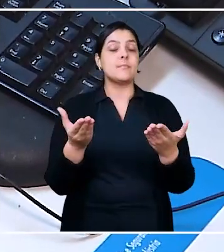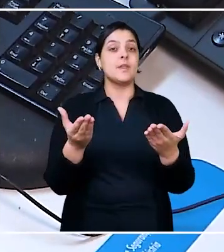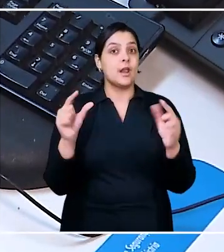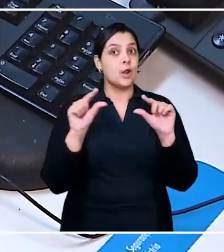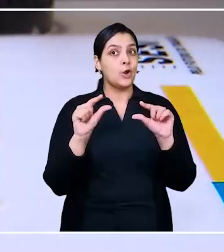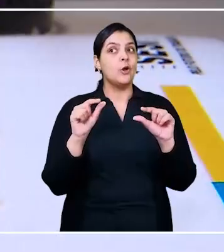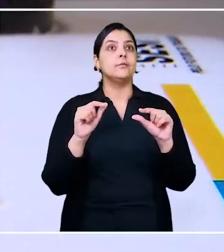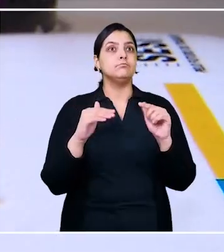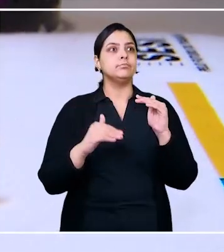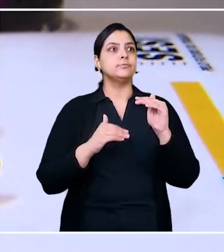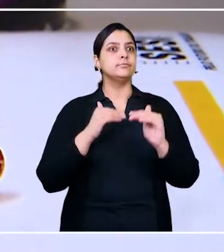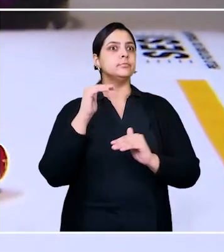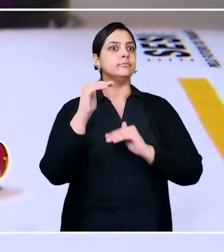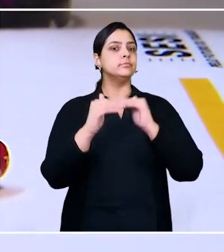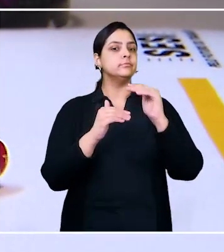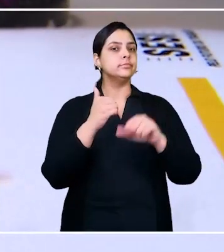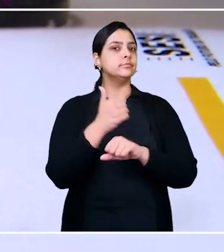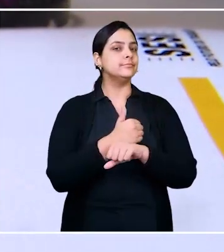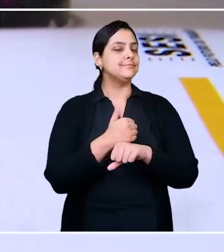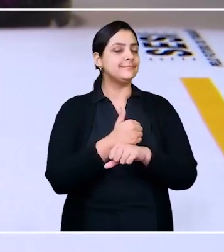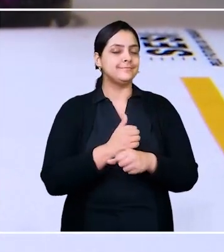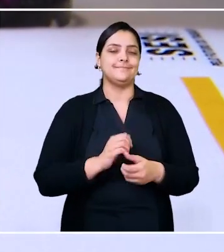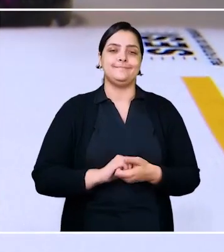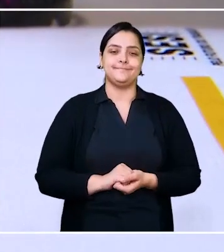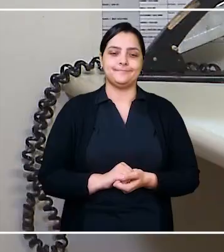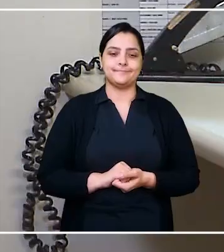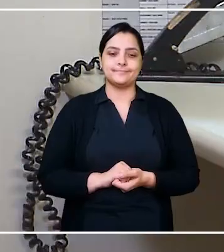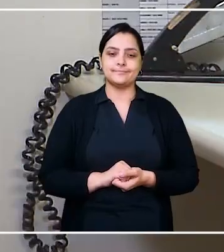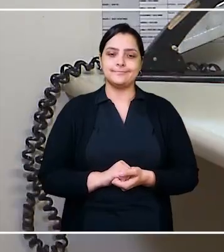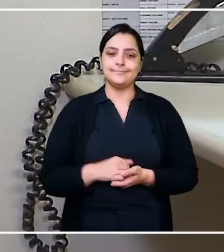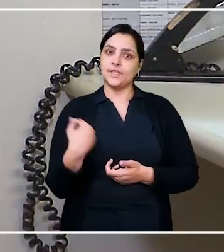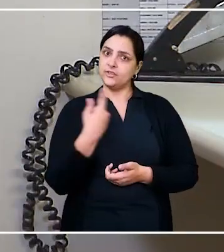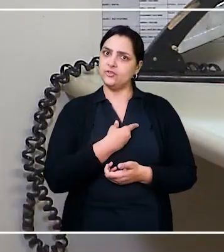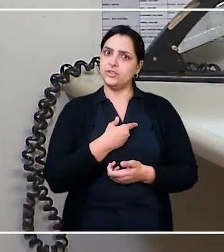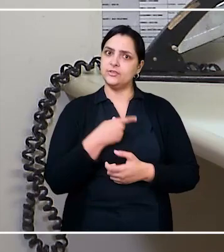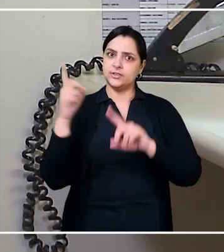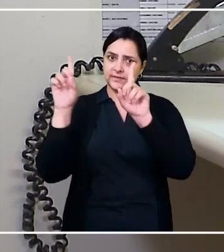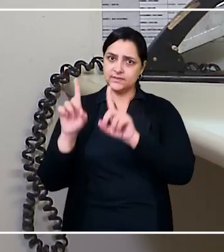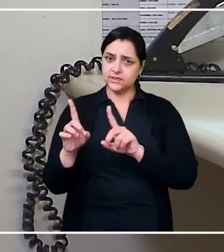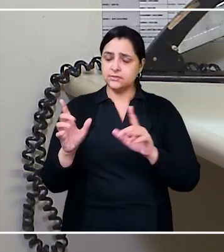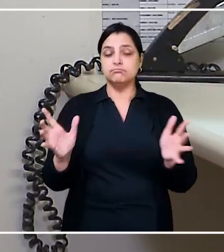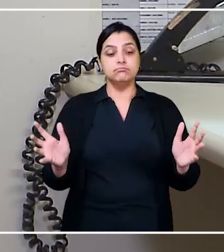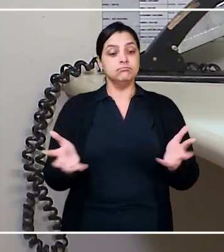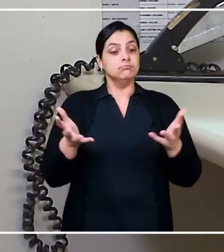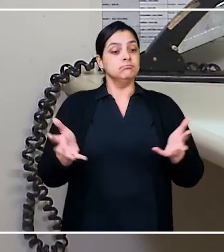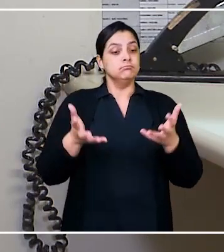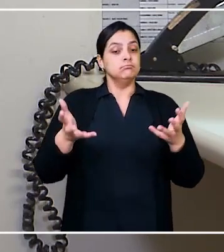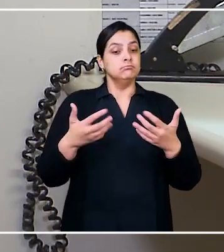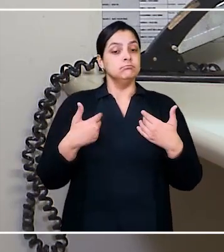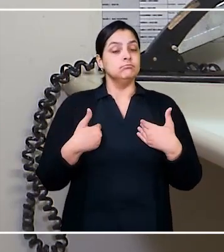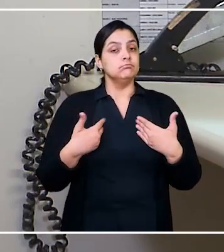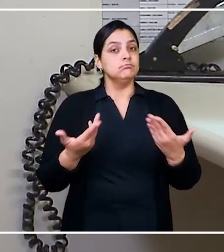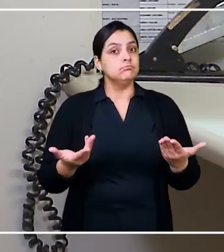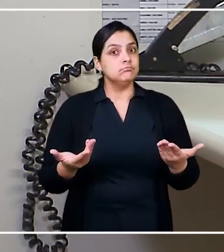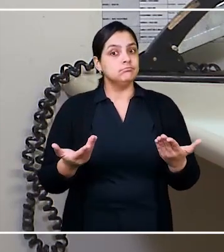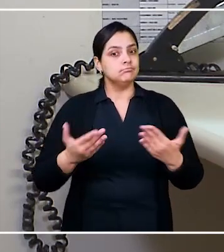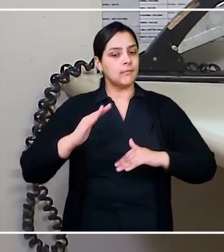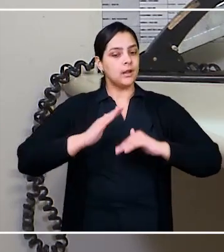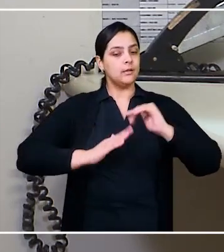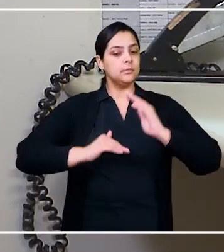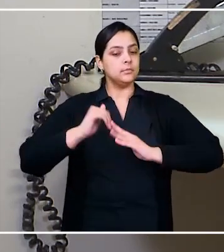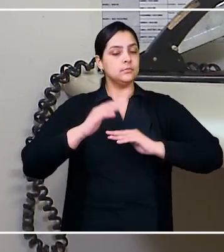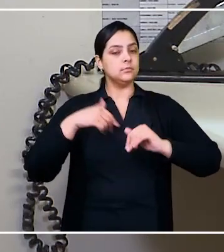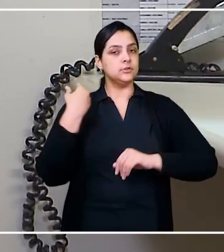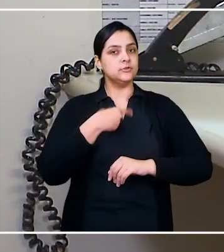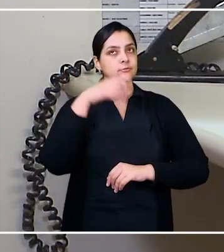oportunidades que tem tido de crescer profissionalmente estimula nós como deficiente né a